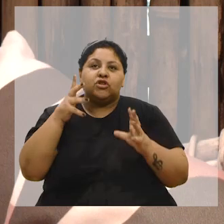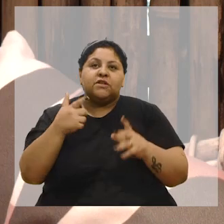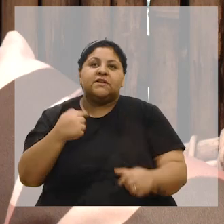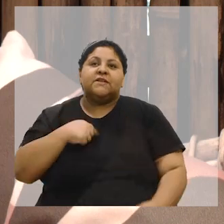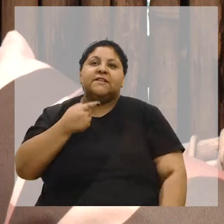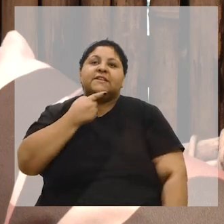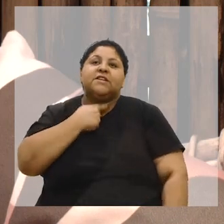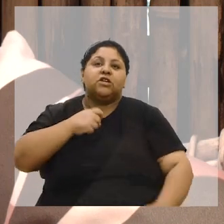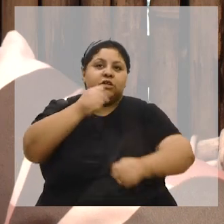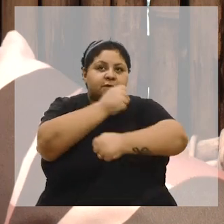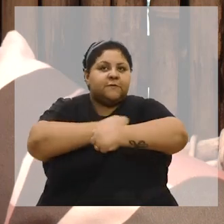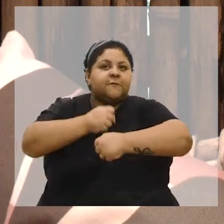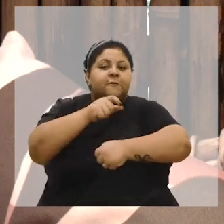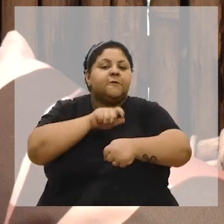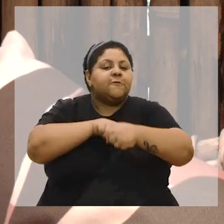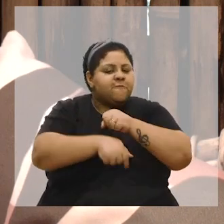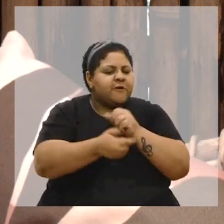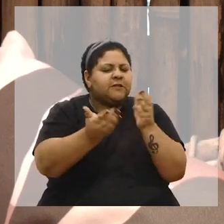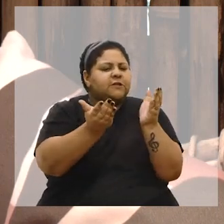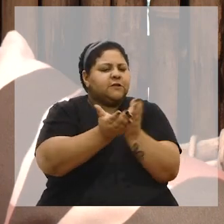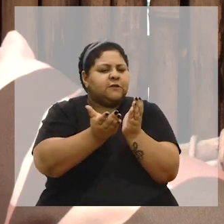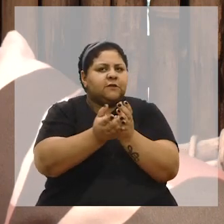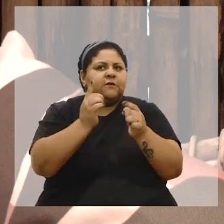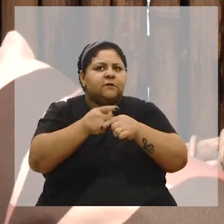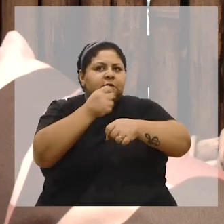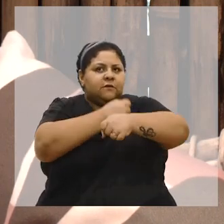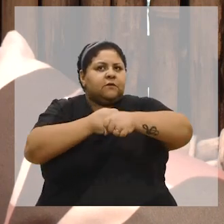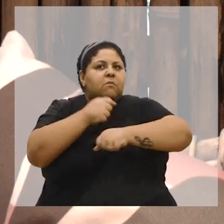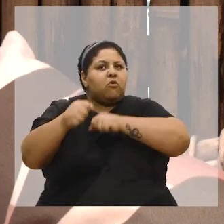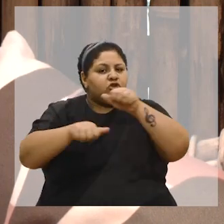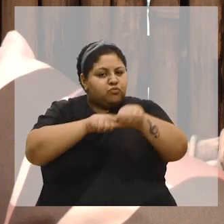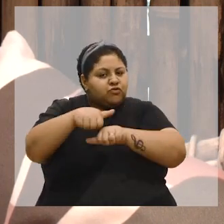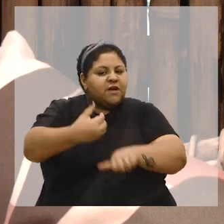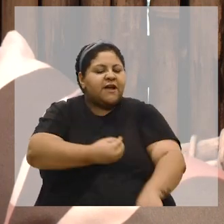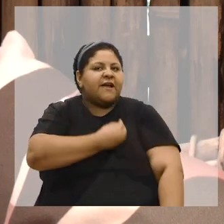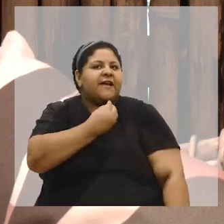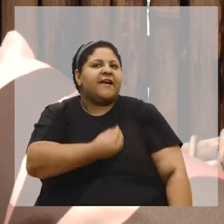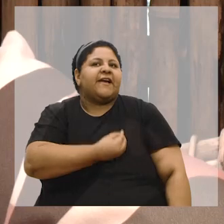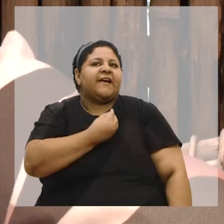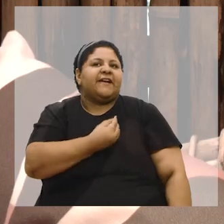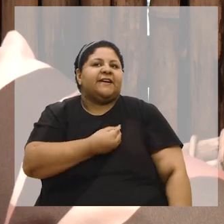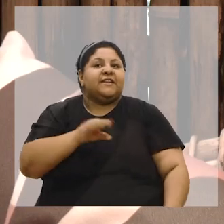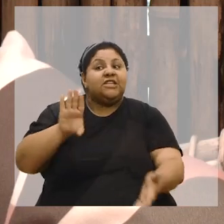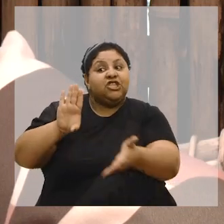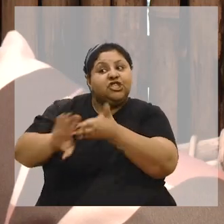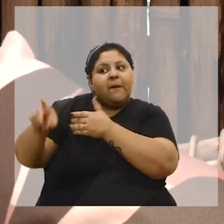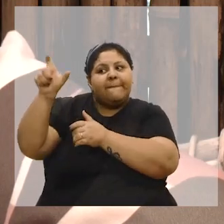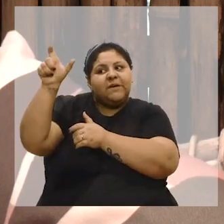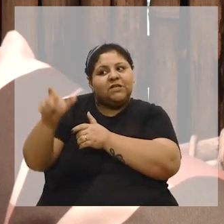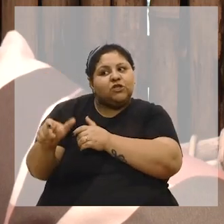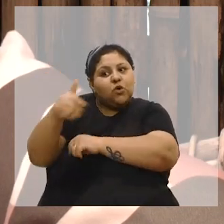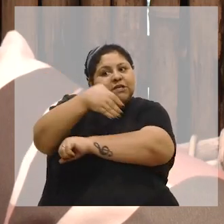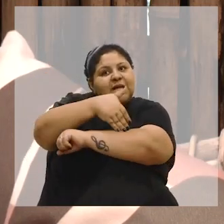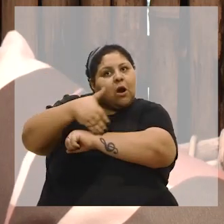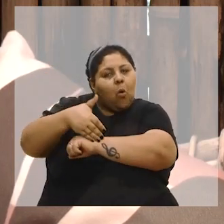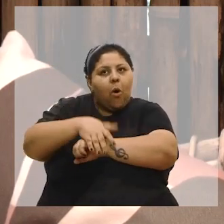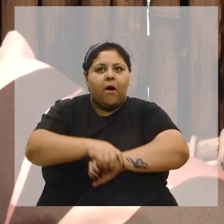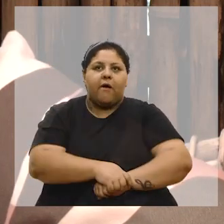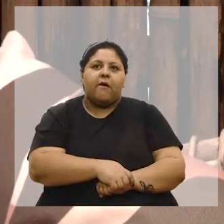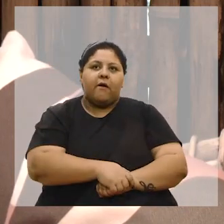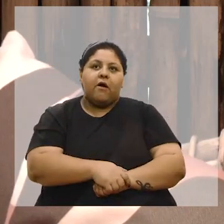dizer que todo mundo deve, quem gosta de gastronomia, invista, estude, porque a gastronomia pode mudar as vidas. Gastronomia tira pessoas da